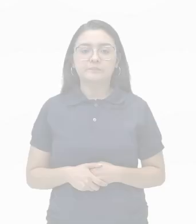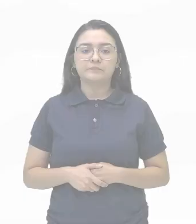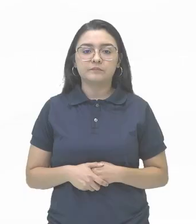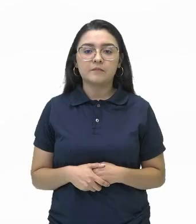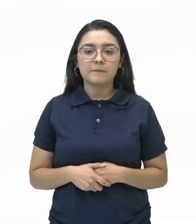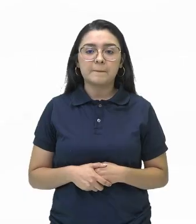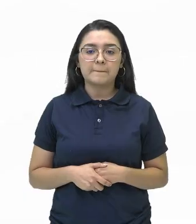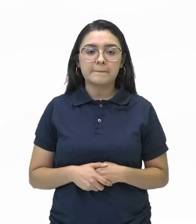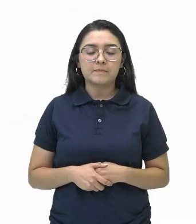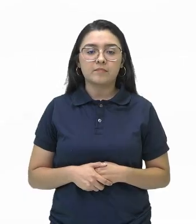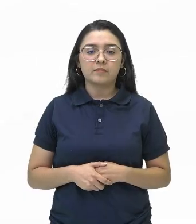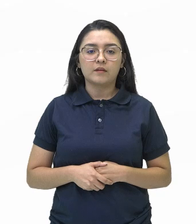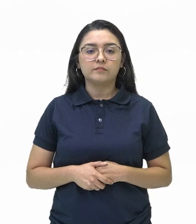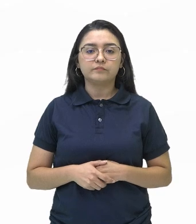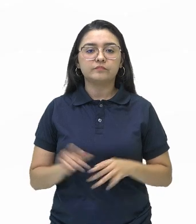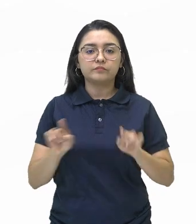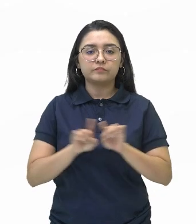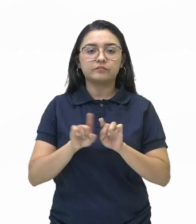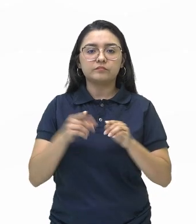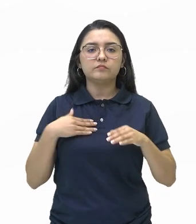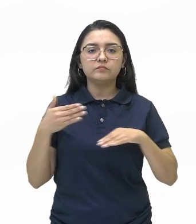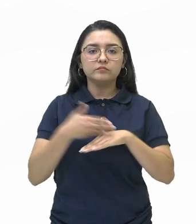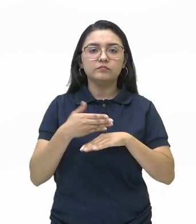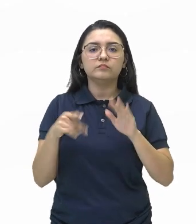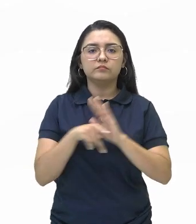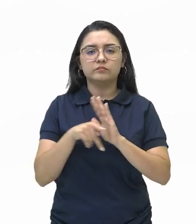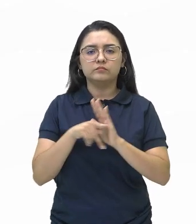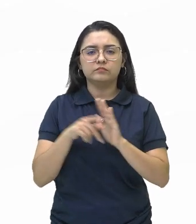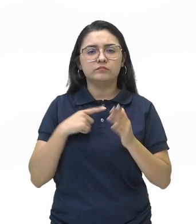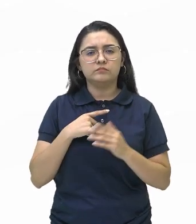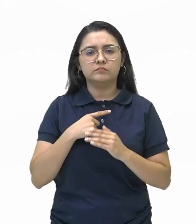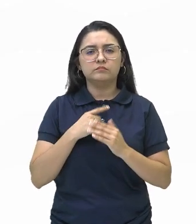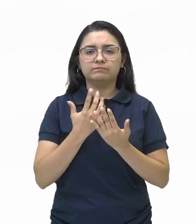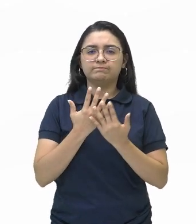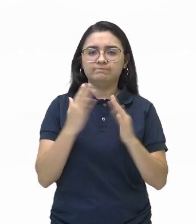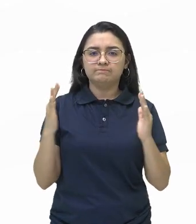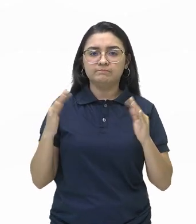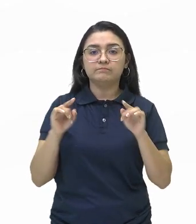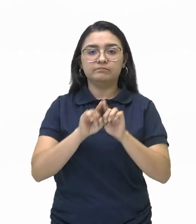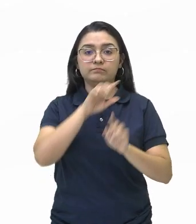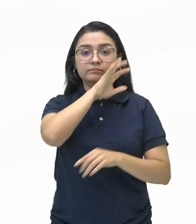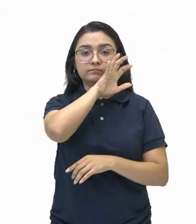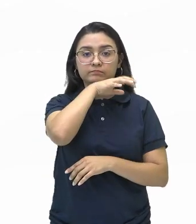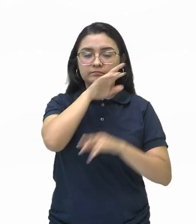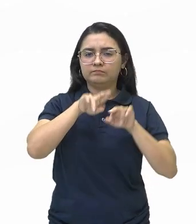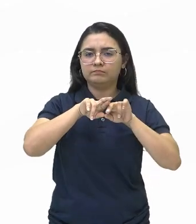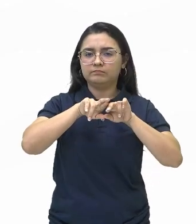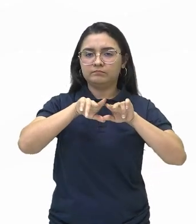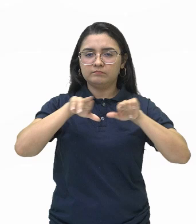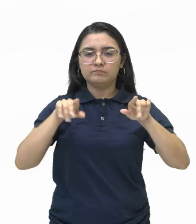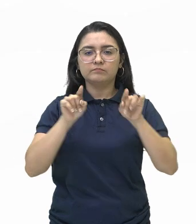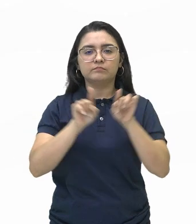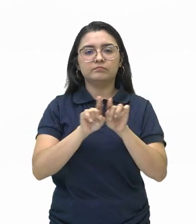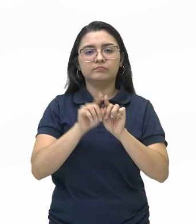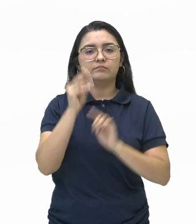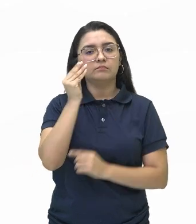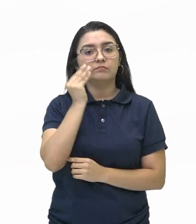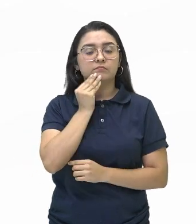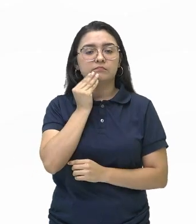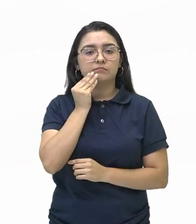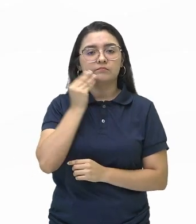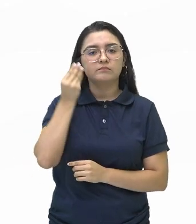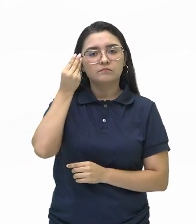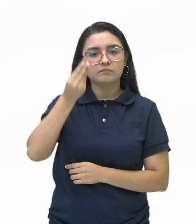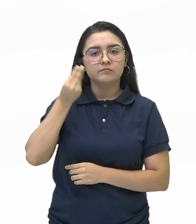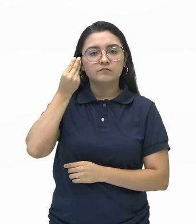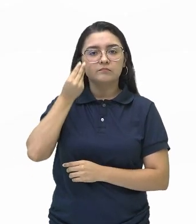exuberante, com suas espécies únicas de fauna e flora, a oportunidade de vivenciar